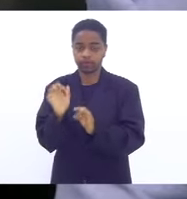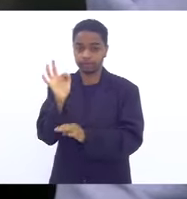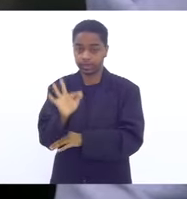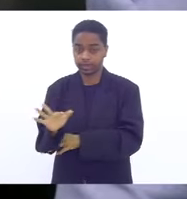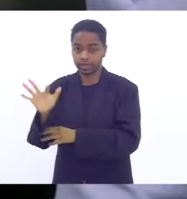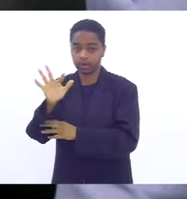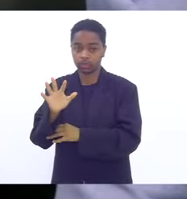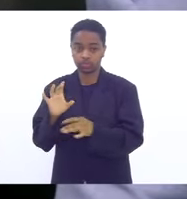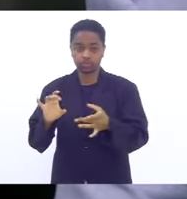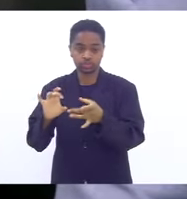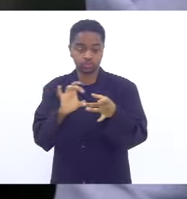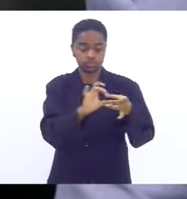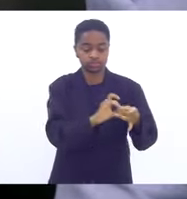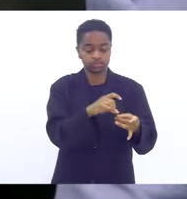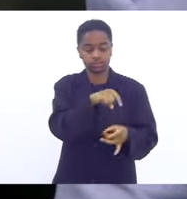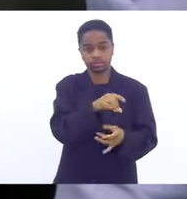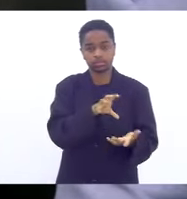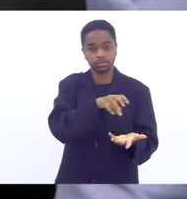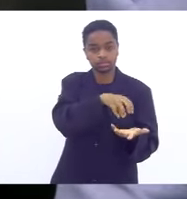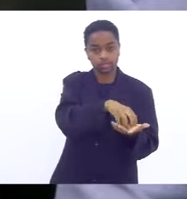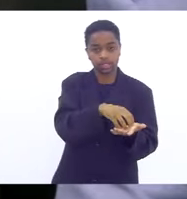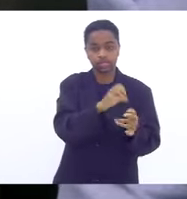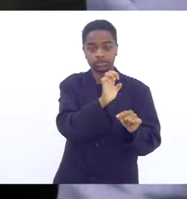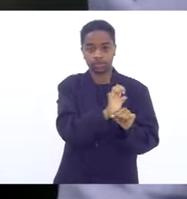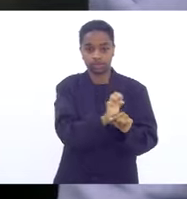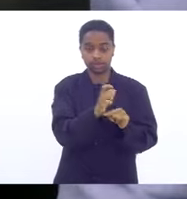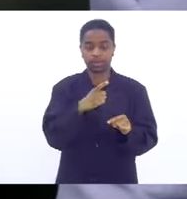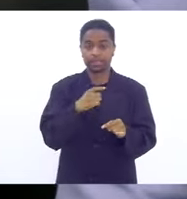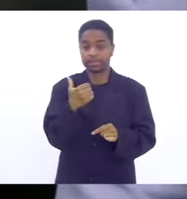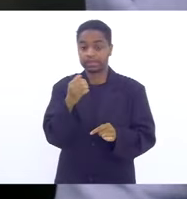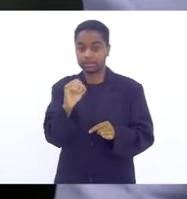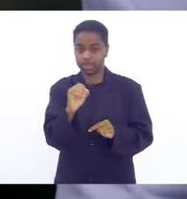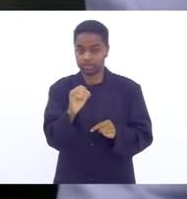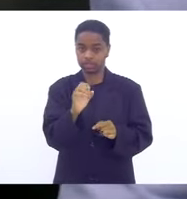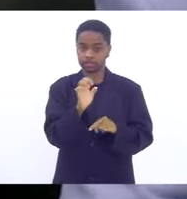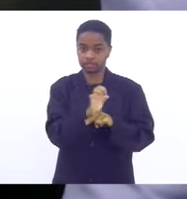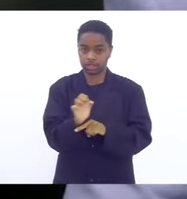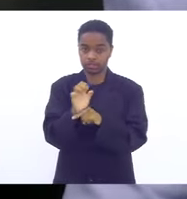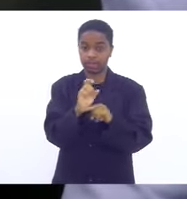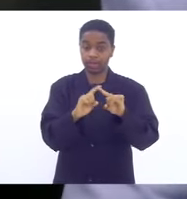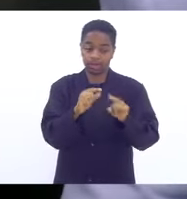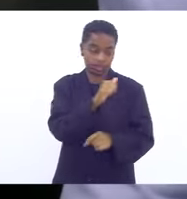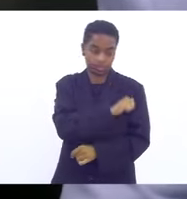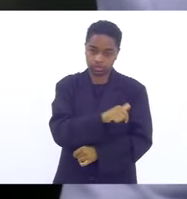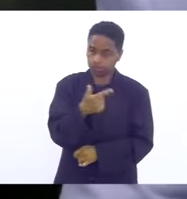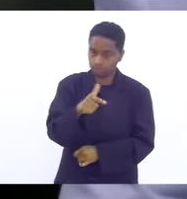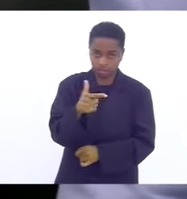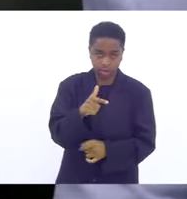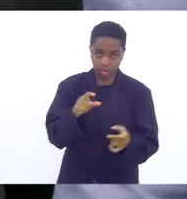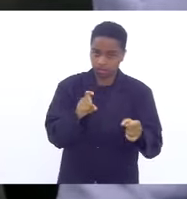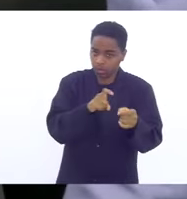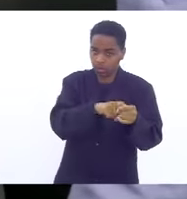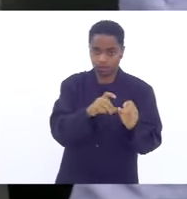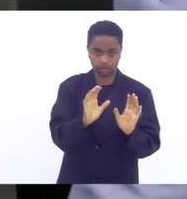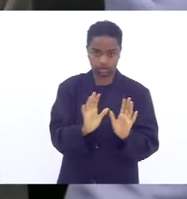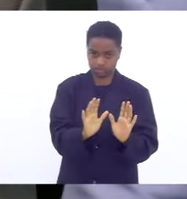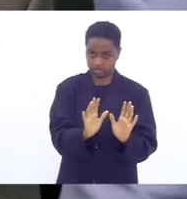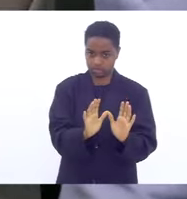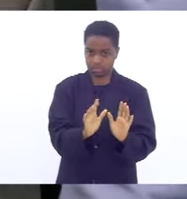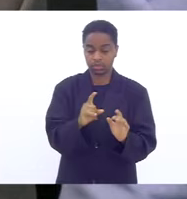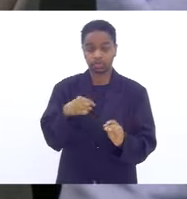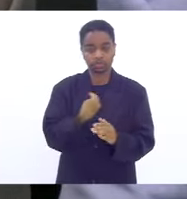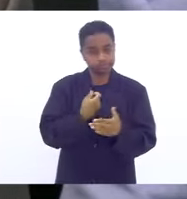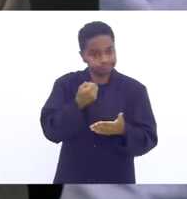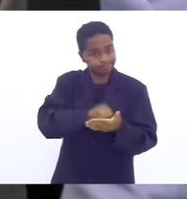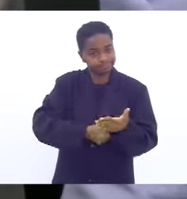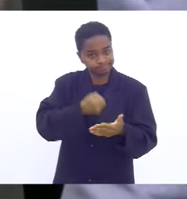reguladoras estaduais. Tem 10 estados que têm convênio, o Rio de Janeiro não tem esse convênio. Nós estamos lá numa luta intensa com a agência